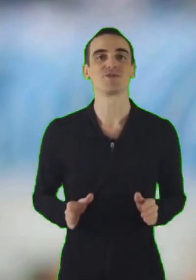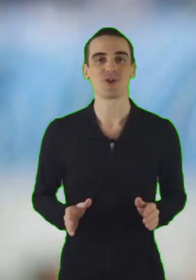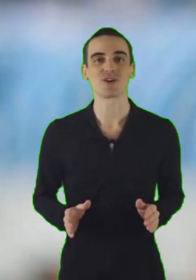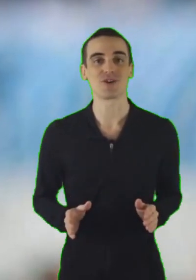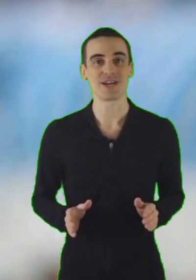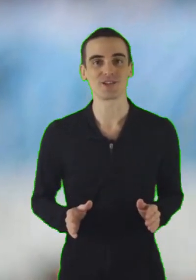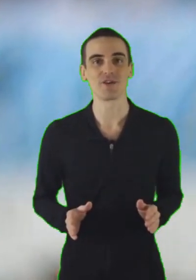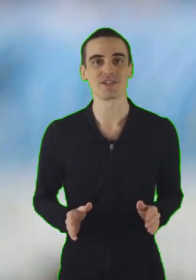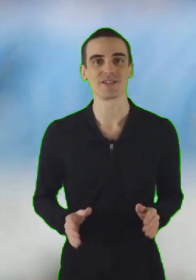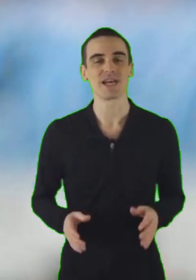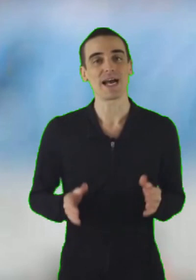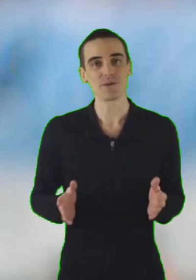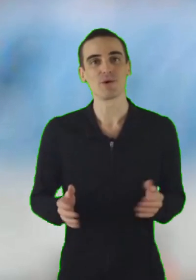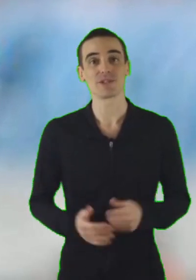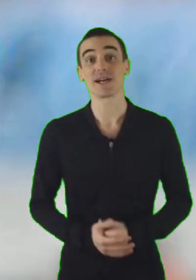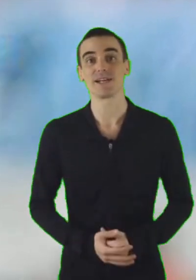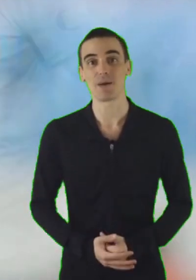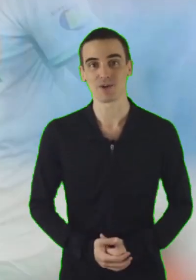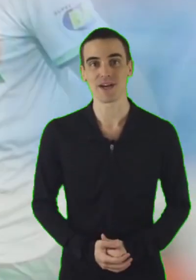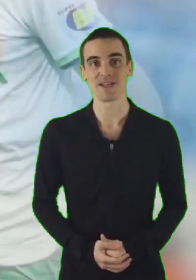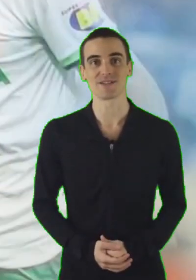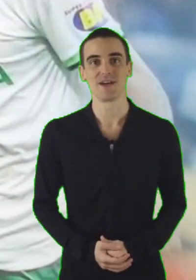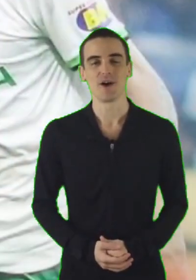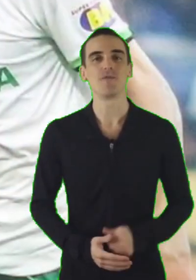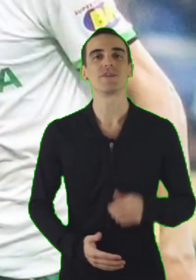ou não? Deixe sua opinião nos comentários.